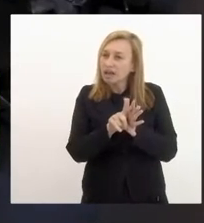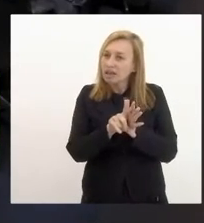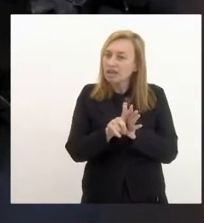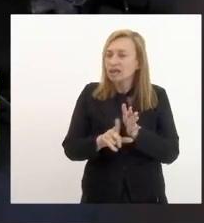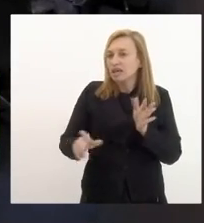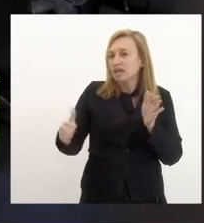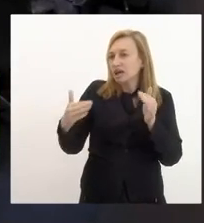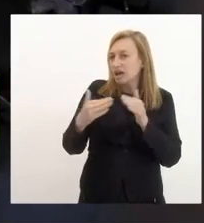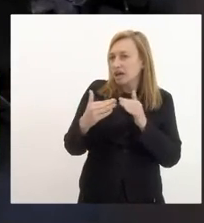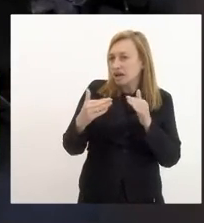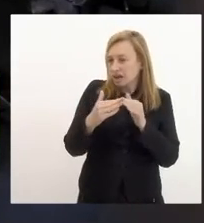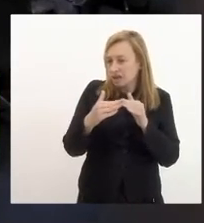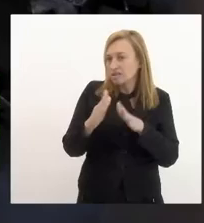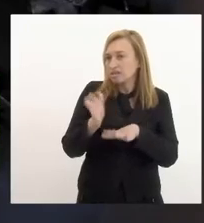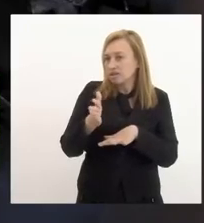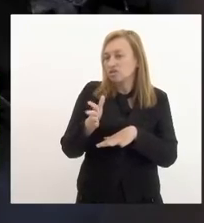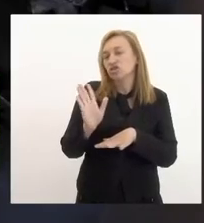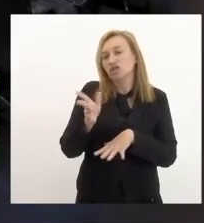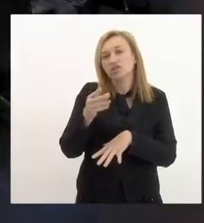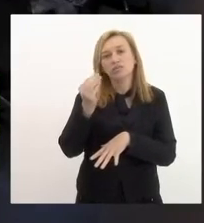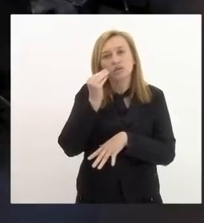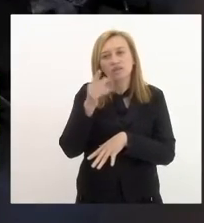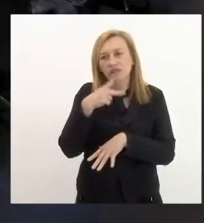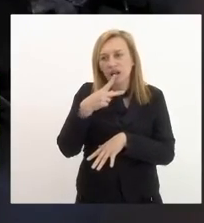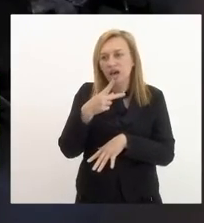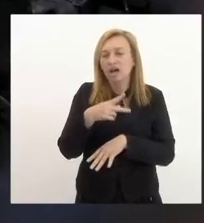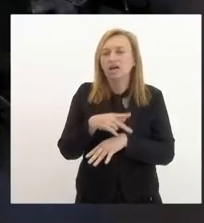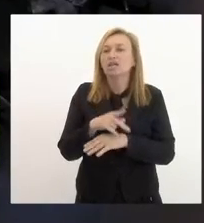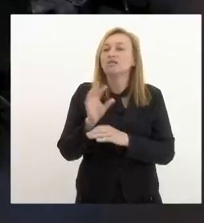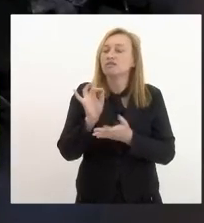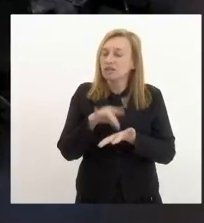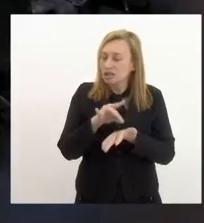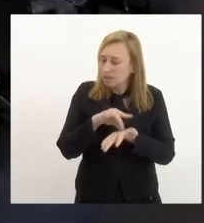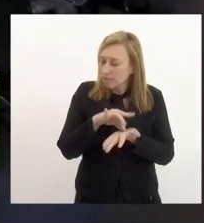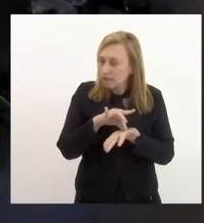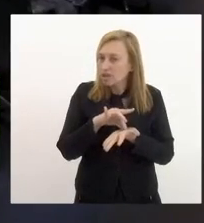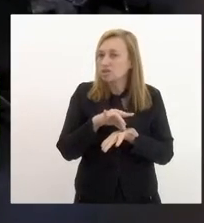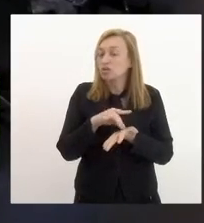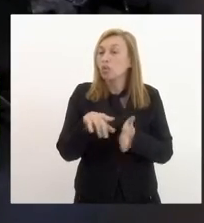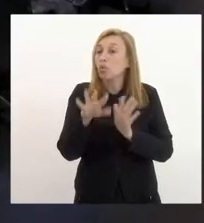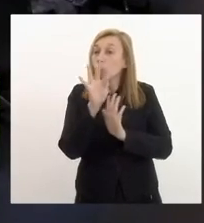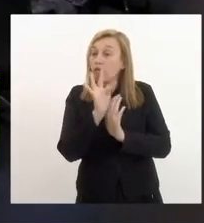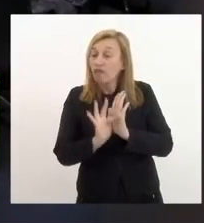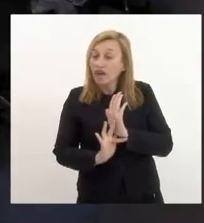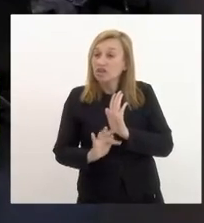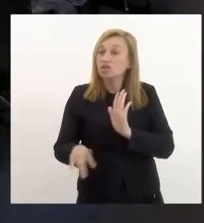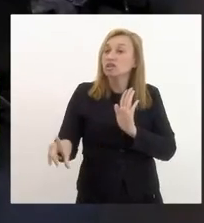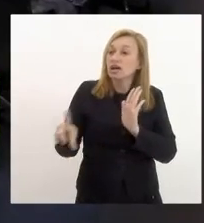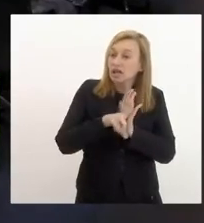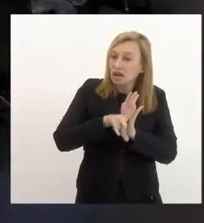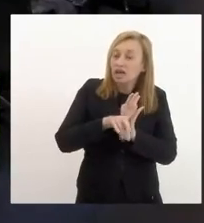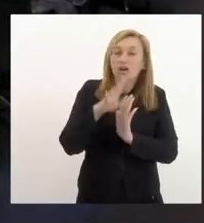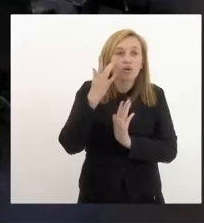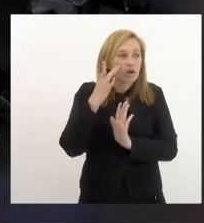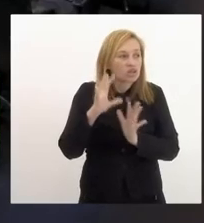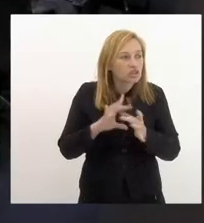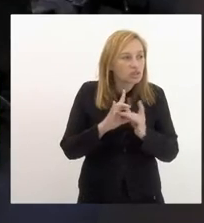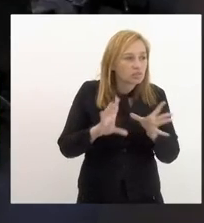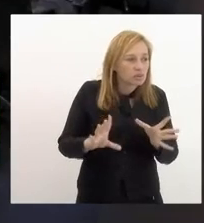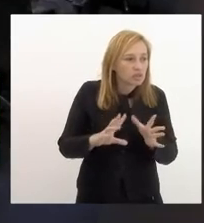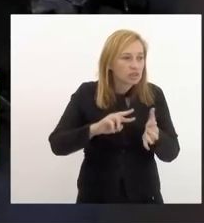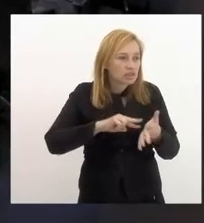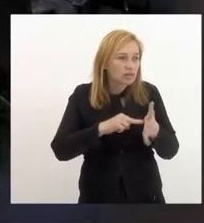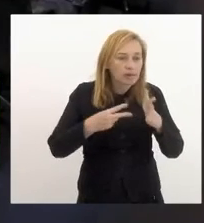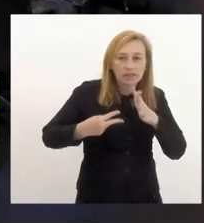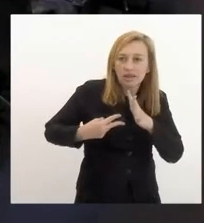para que a casa deu até se eu já tive oportunidade dizer isso em realmente a o texto da Lei eu acho que permite a